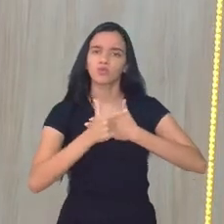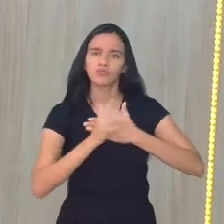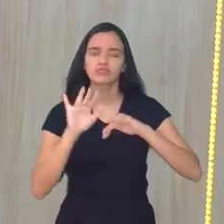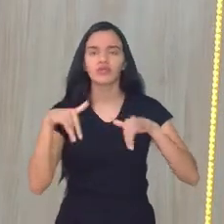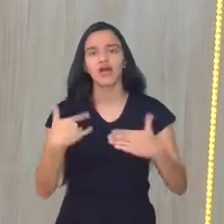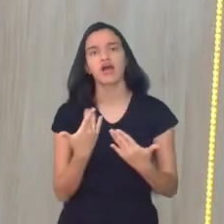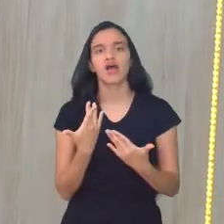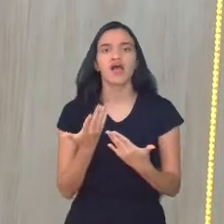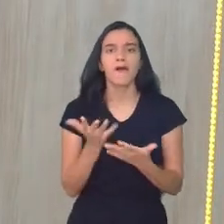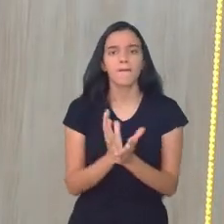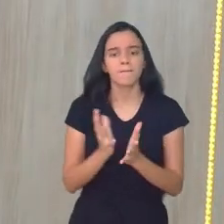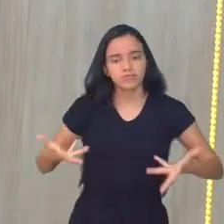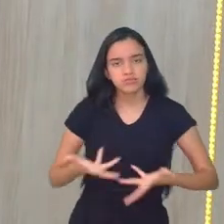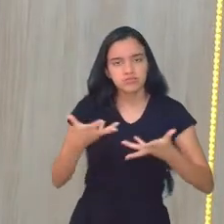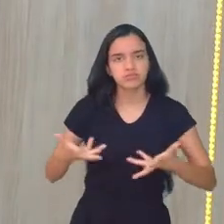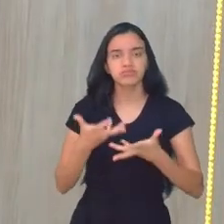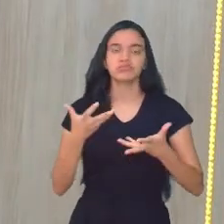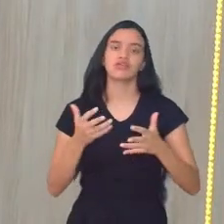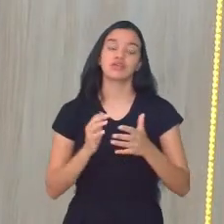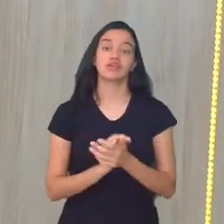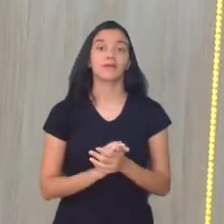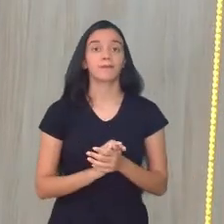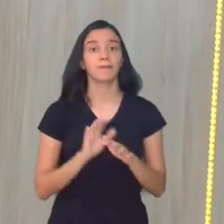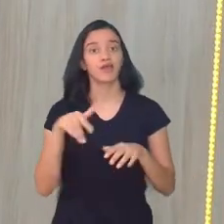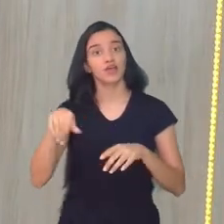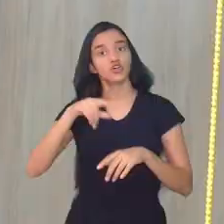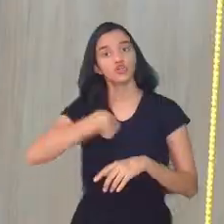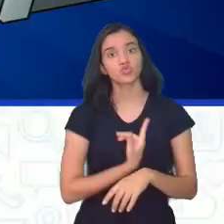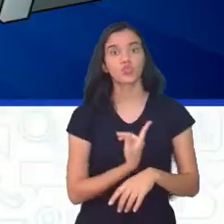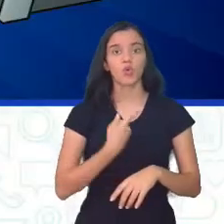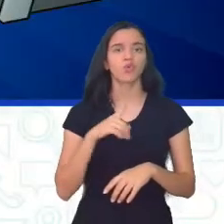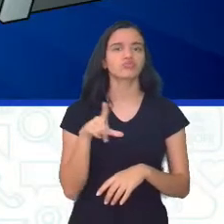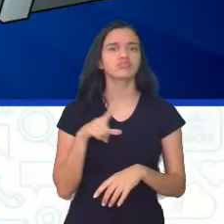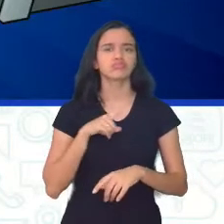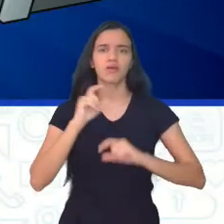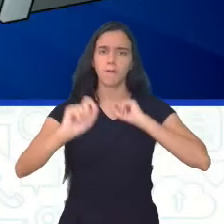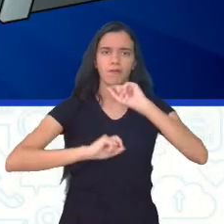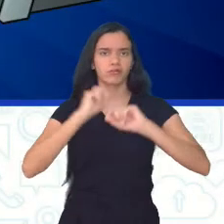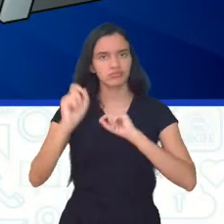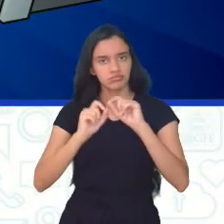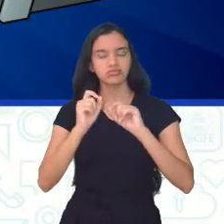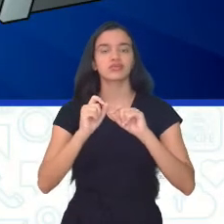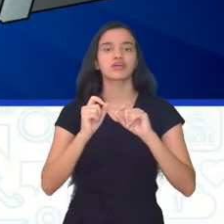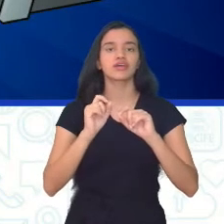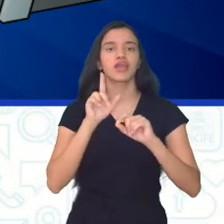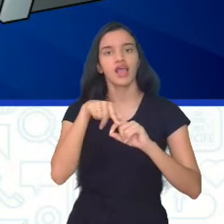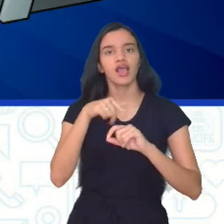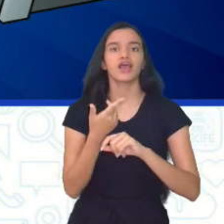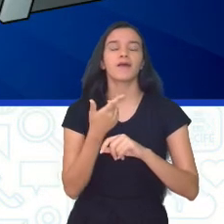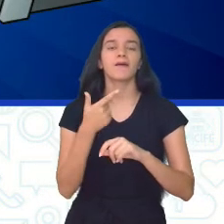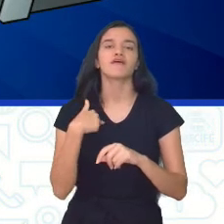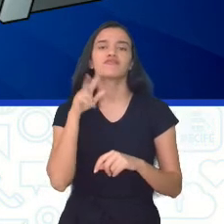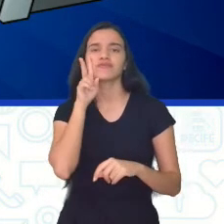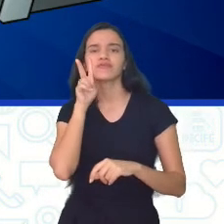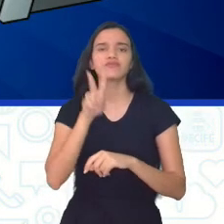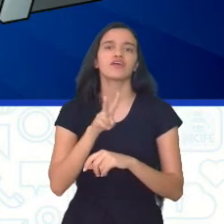partir desses impulsos nervosos. O que é que nós temos? Agora nós vamos dividir, né? E nós vamos ver que esses nervos, eles